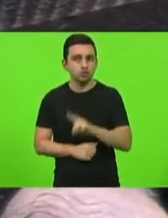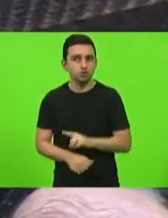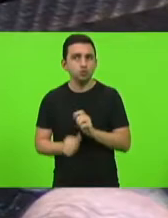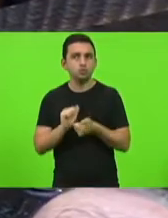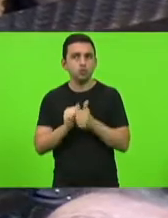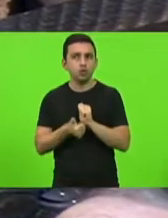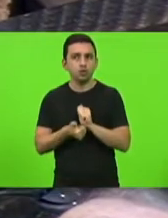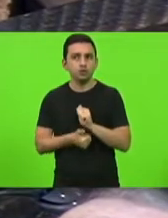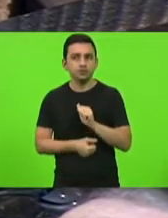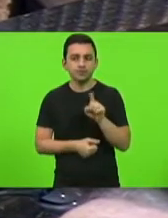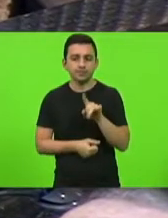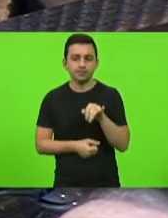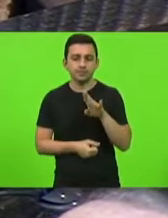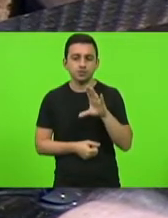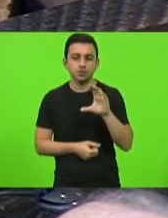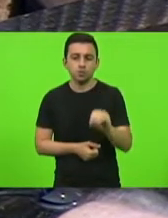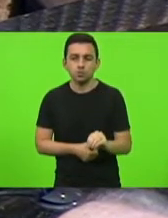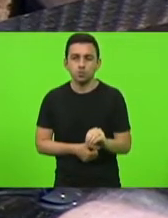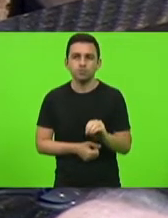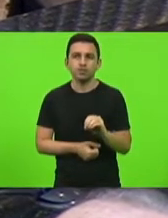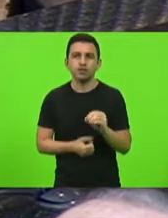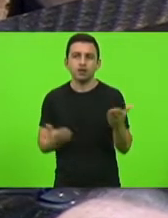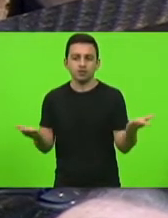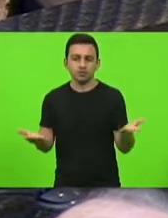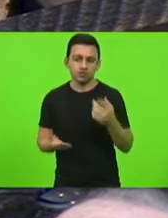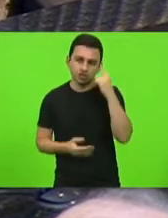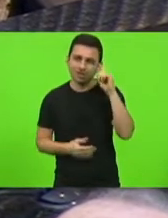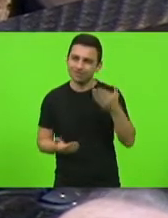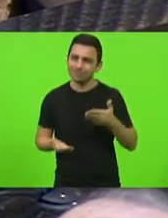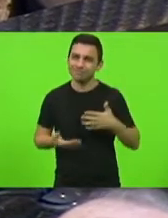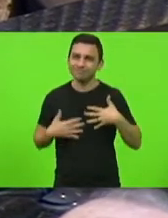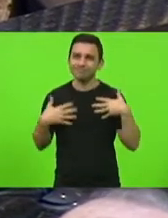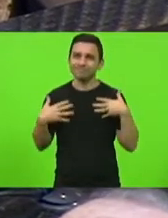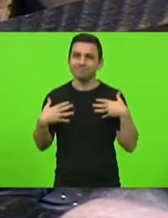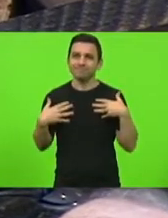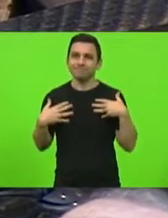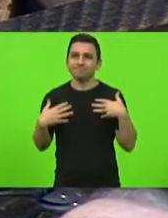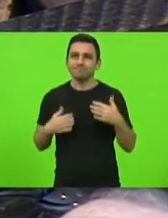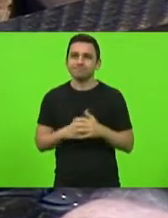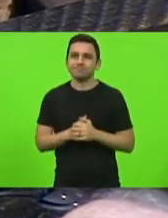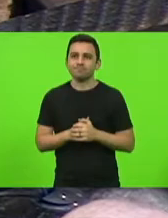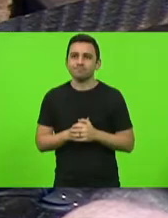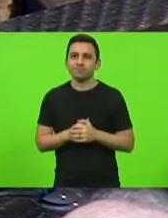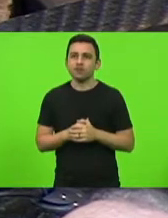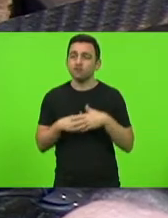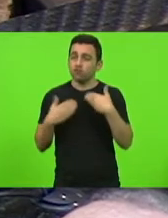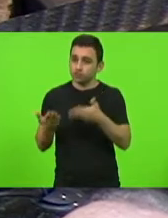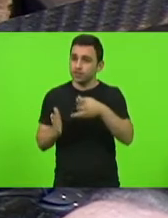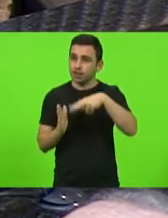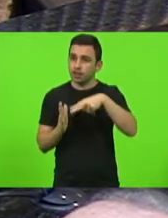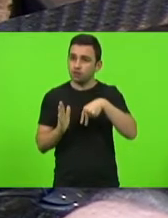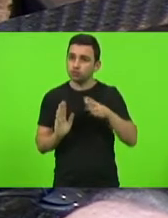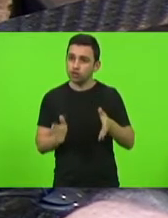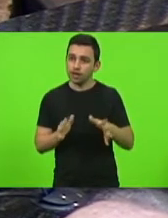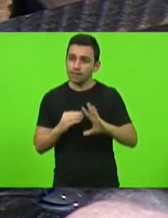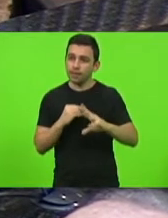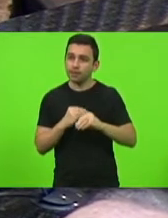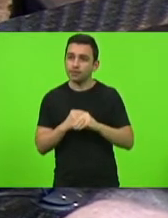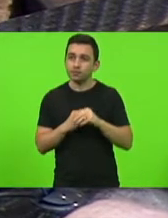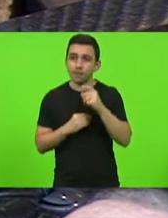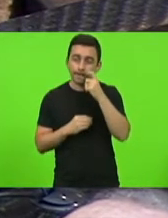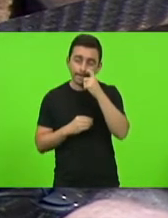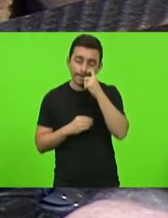esportes, que é o Zico, neste dia, nesta moção homenageado. O Zico, como o senhor bem leu aí na ementa, ficou entre